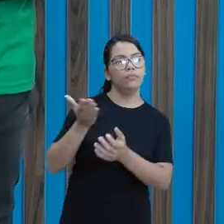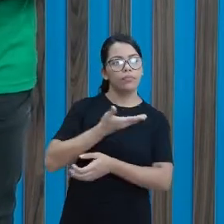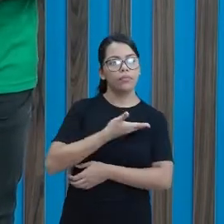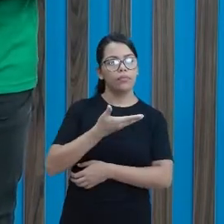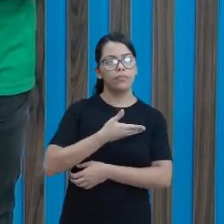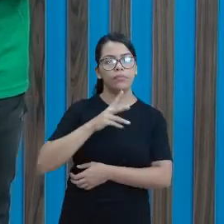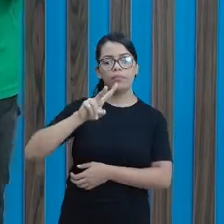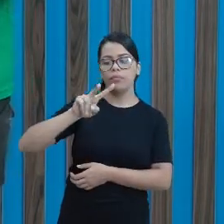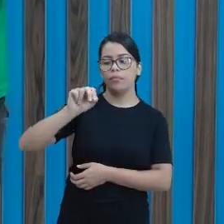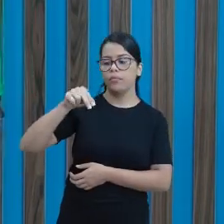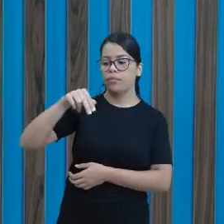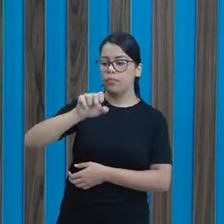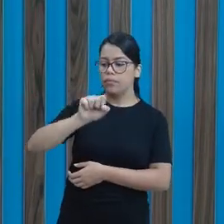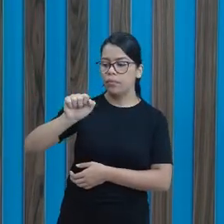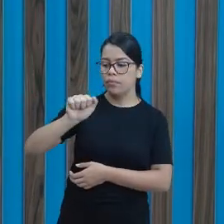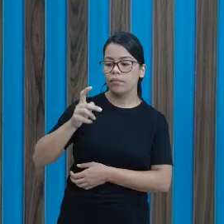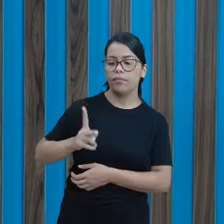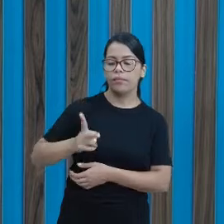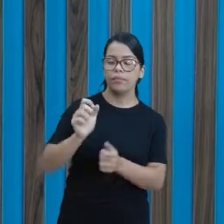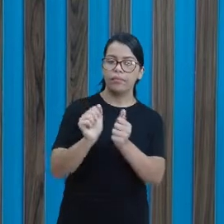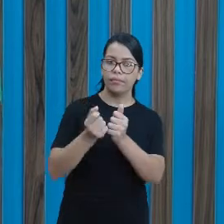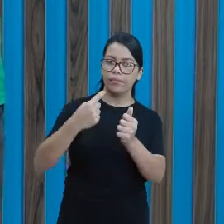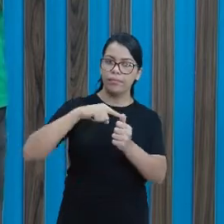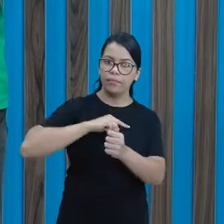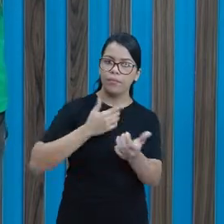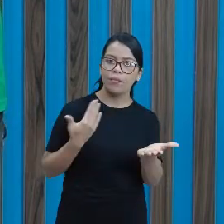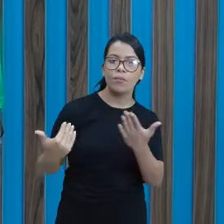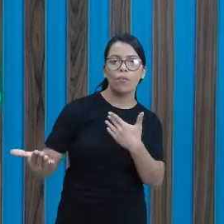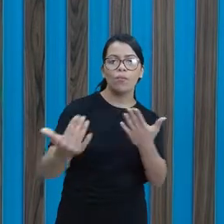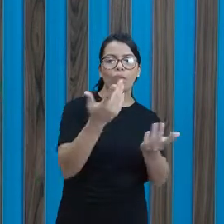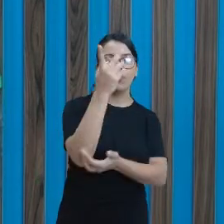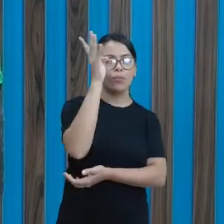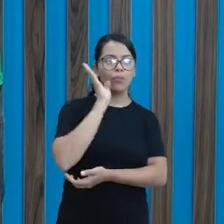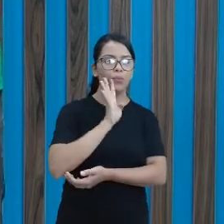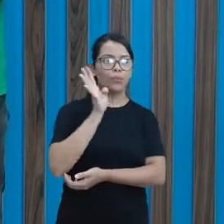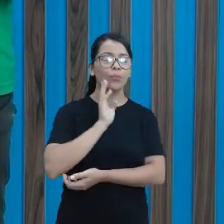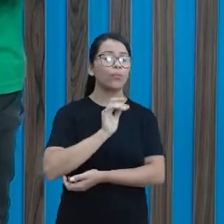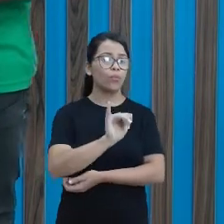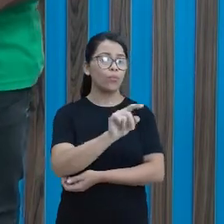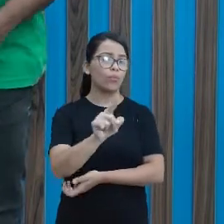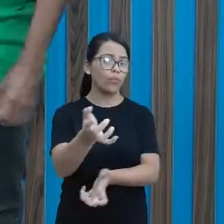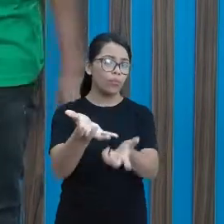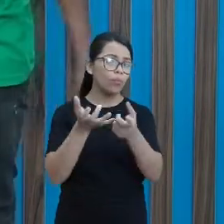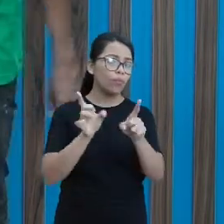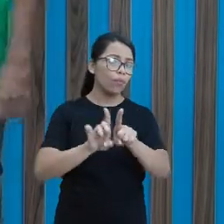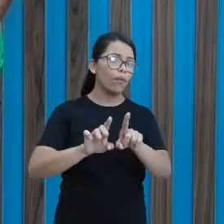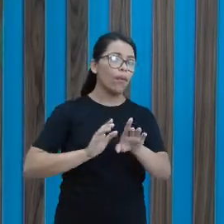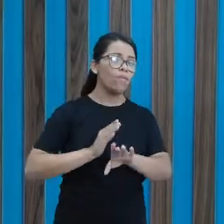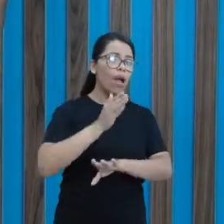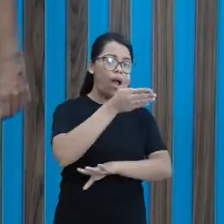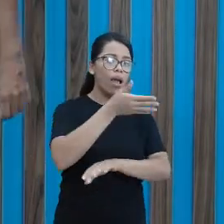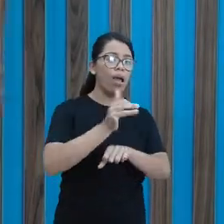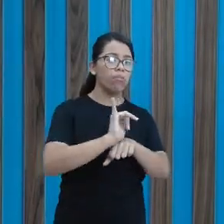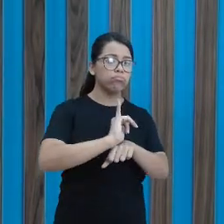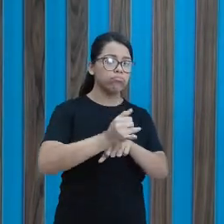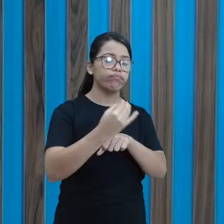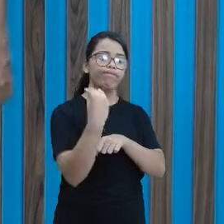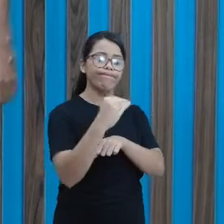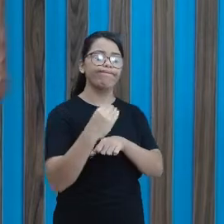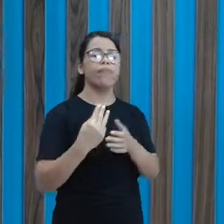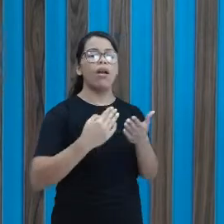que está com a gente aqui, não é? No bate-papo muito legal aqui também. Se você quiser, for lá no YouTube, deixar a tua mensagem